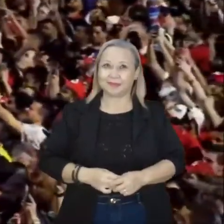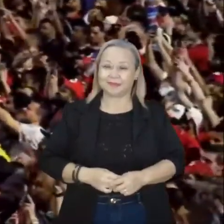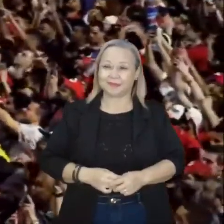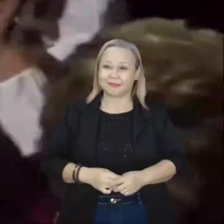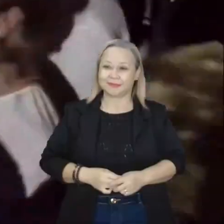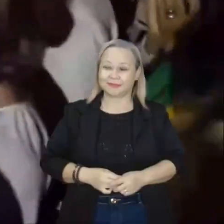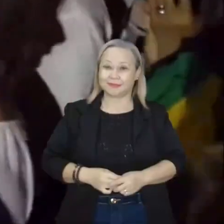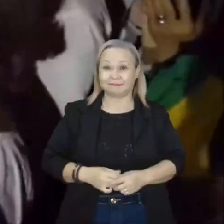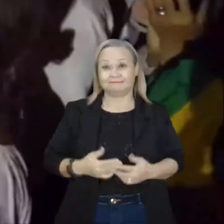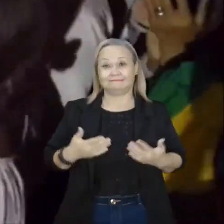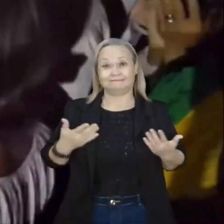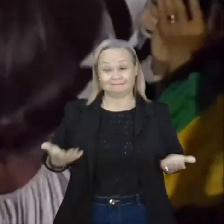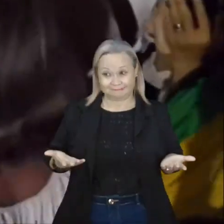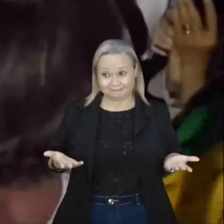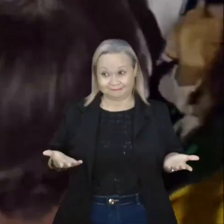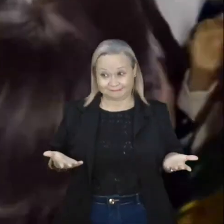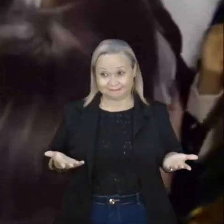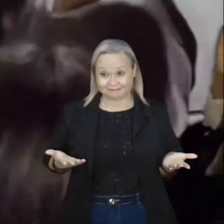Olha,